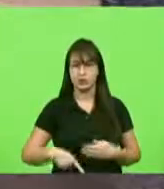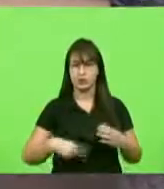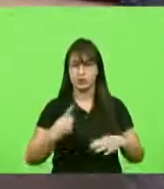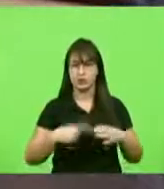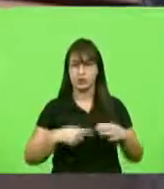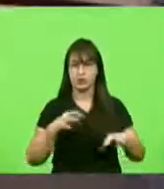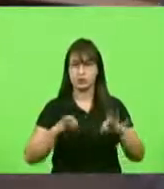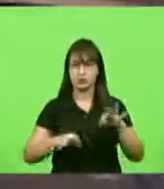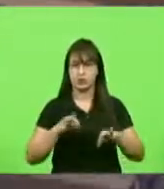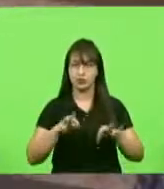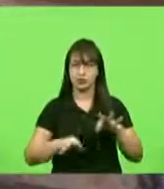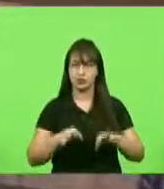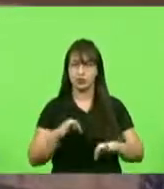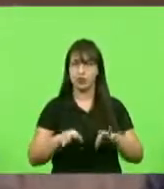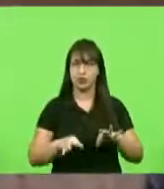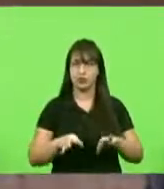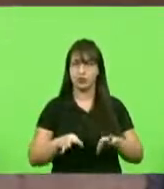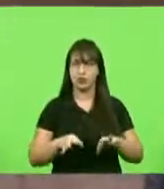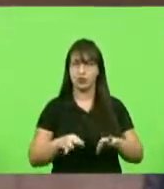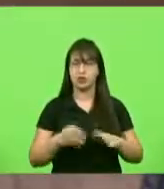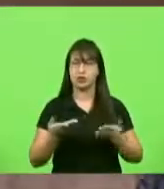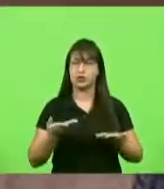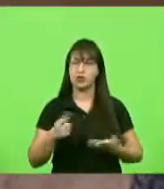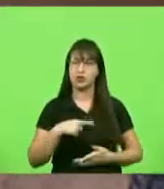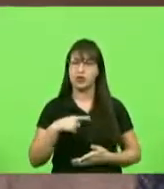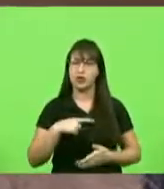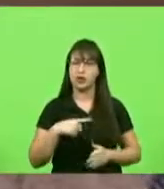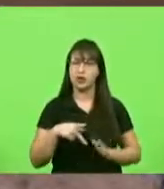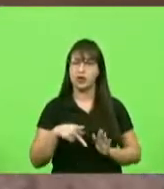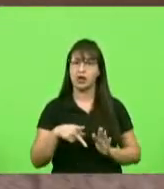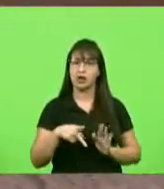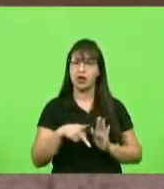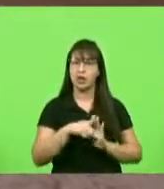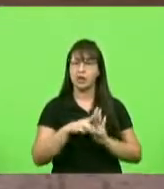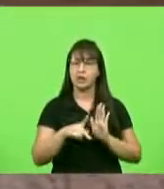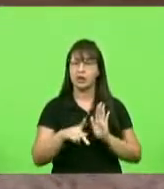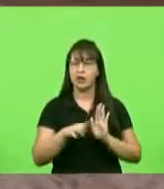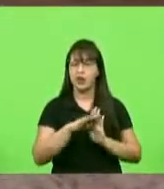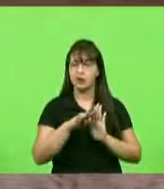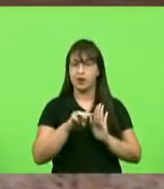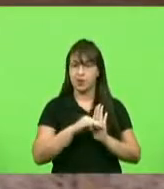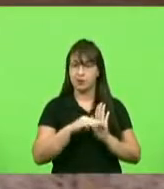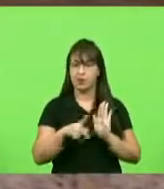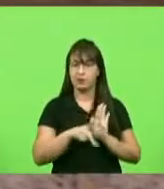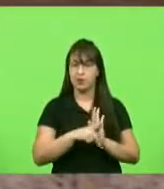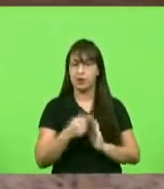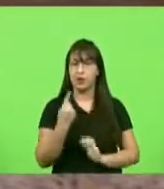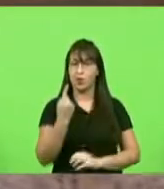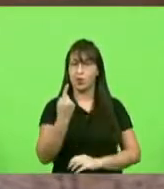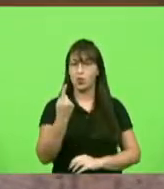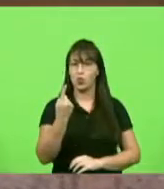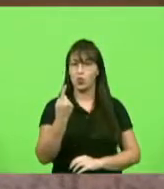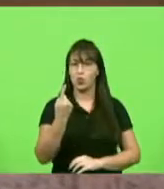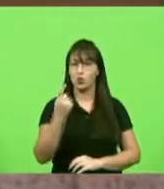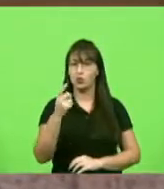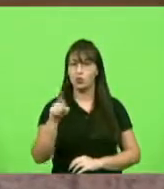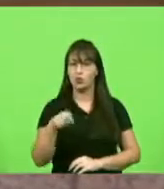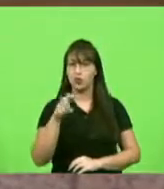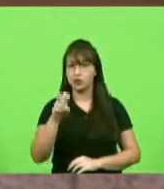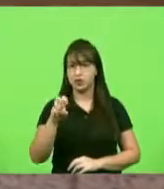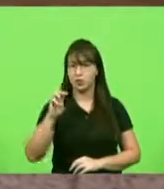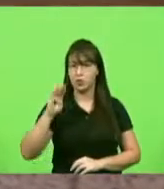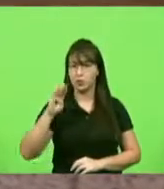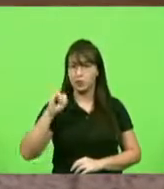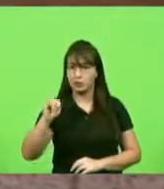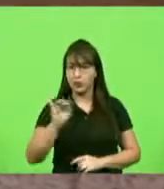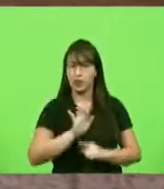botou a uma medida provisória de 1,5 bilhão para financiamento aos nossos empreendedores de